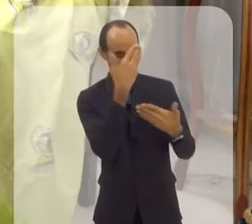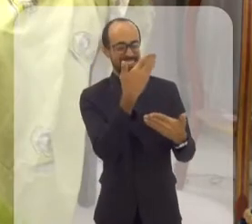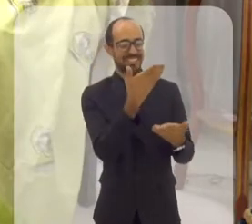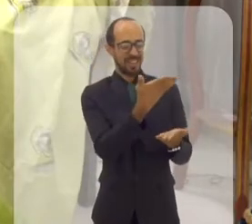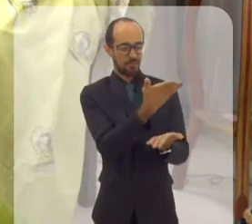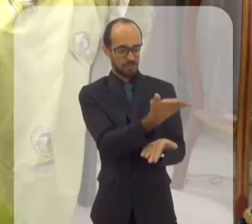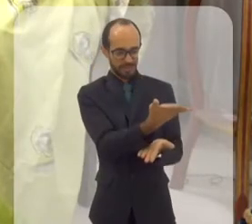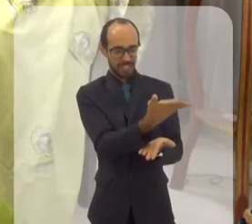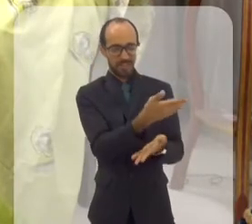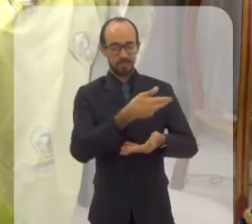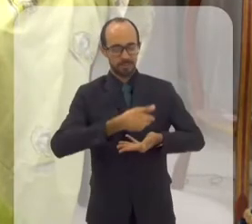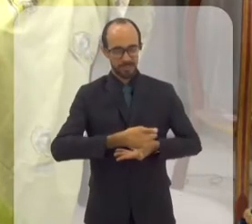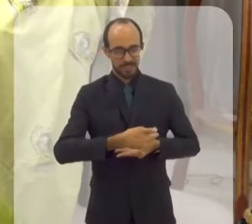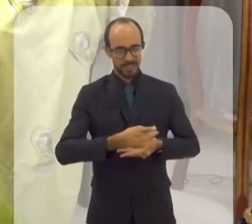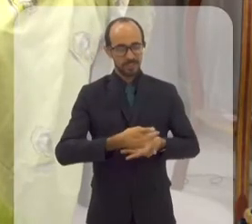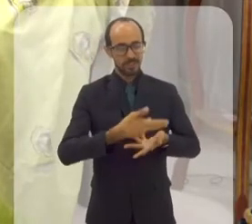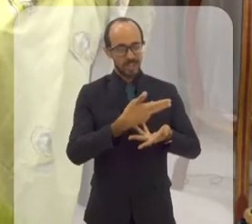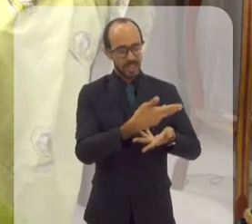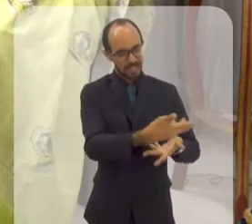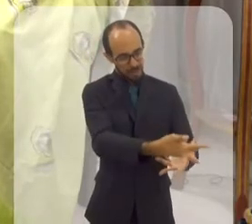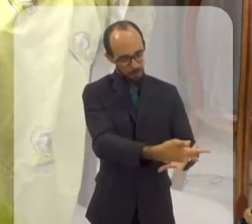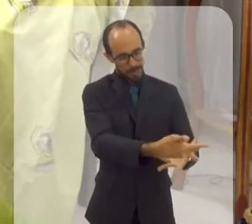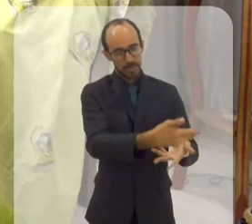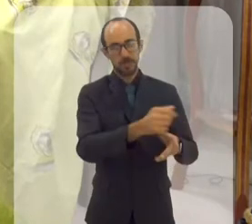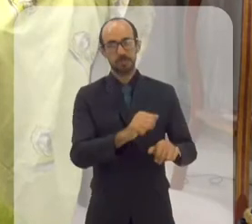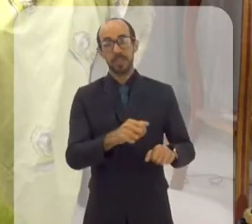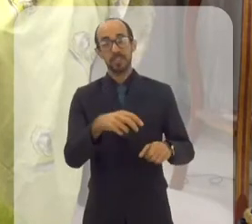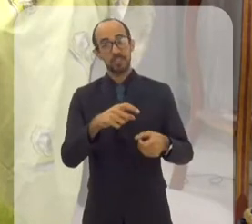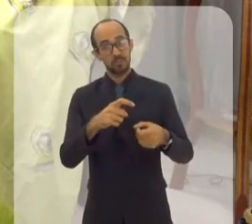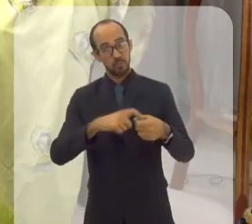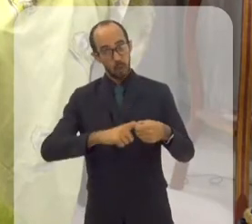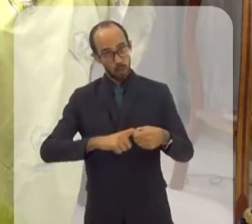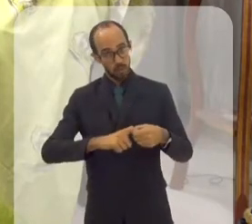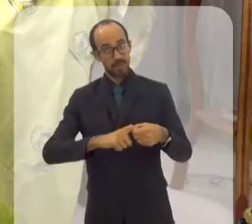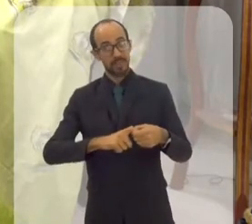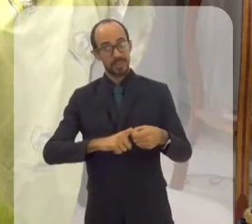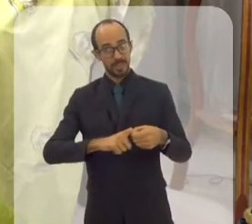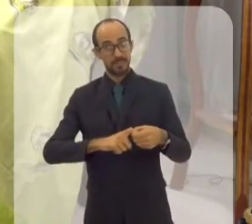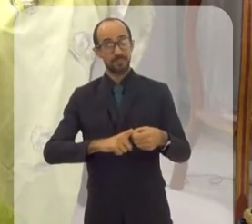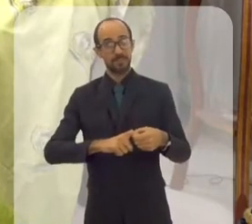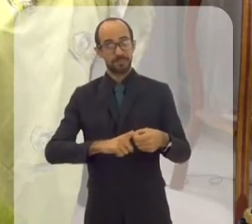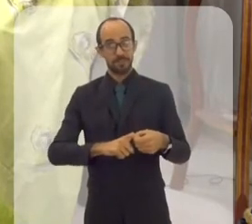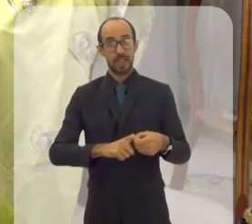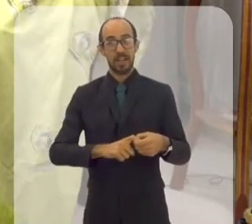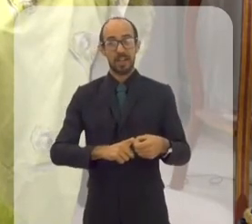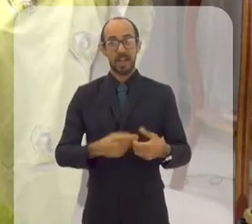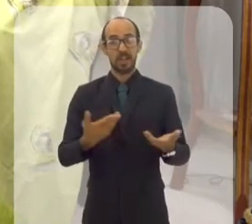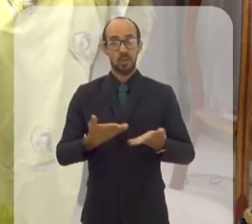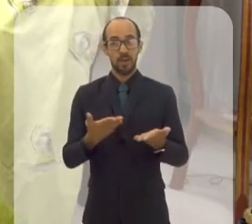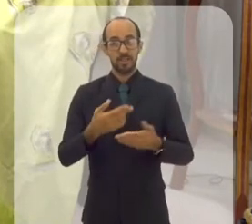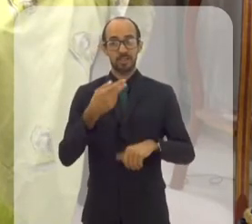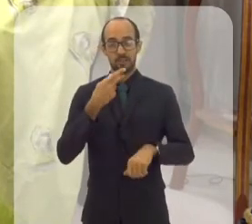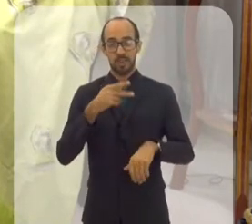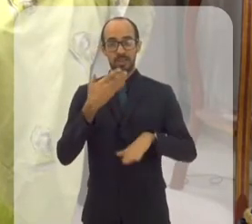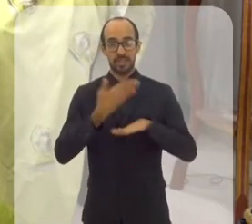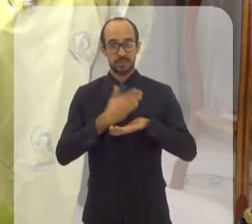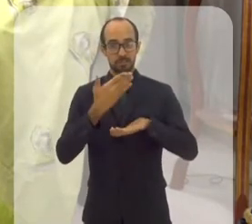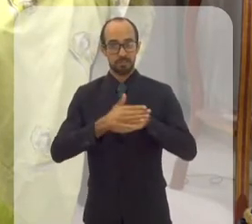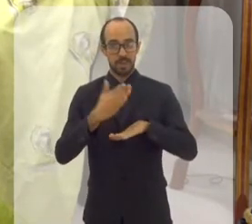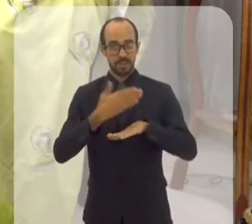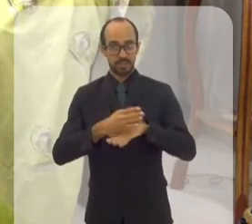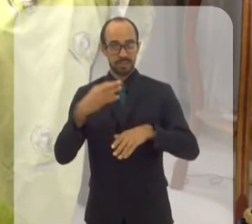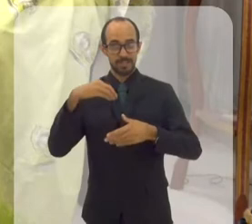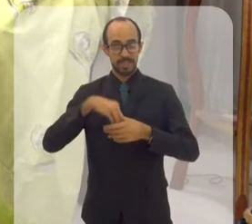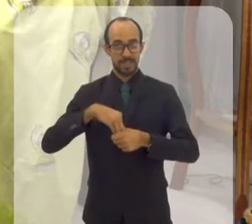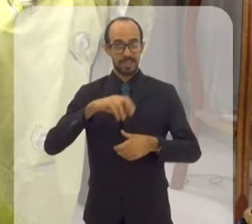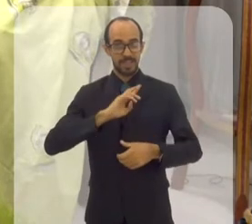queria agradecer a você por ter nos recebido aqui mais uma vez. E iremos voltar outras, já que agora nós estamos falando das